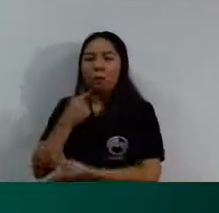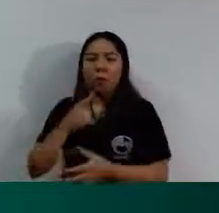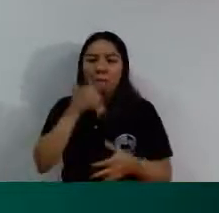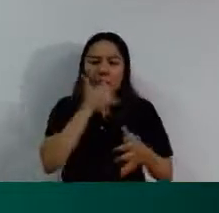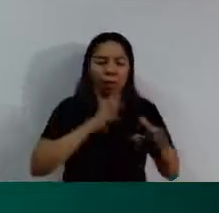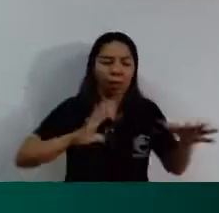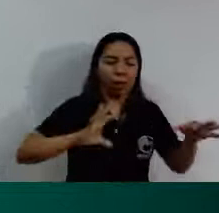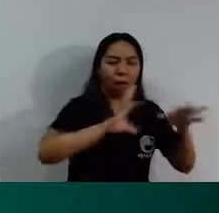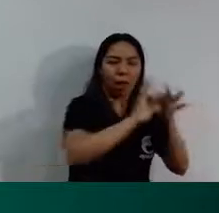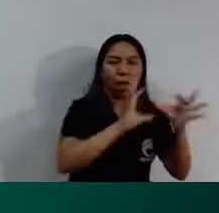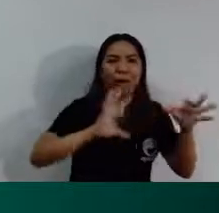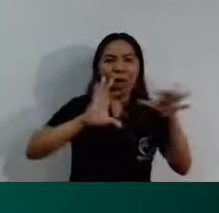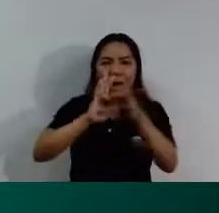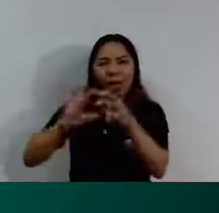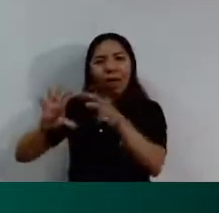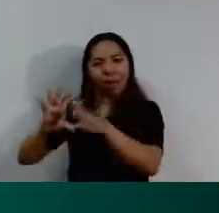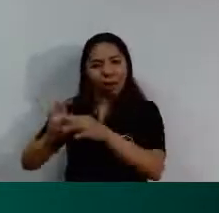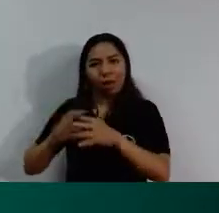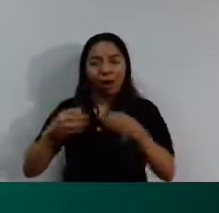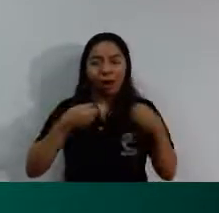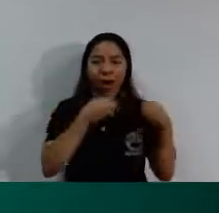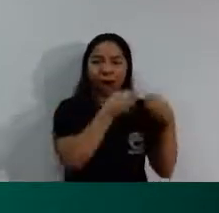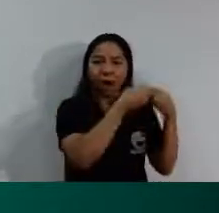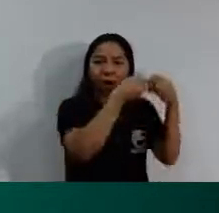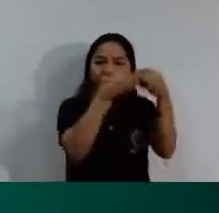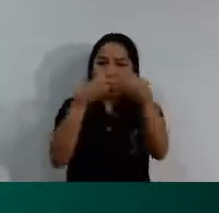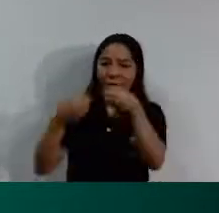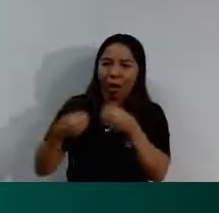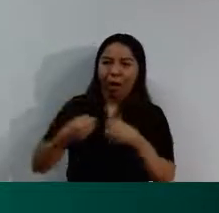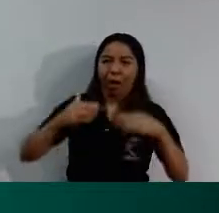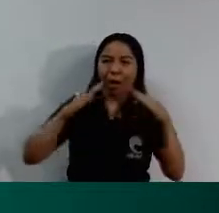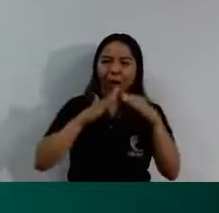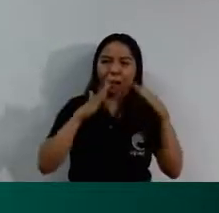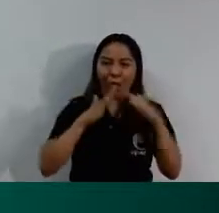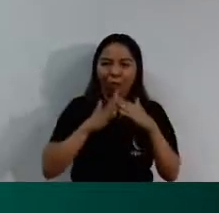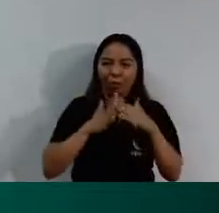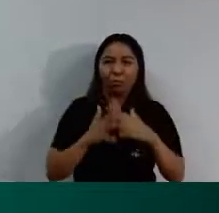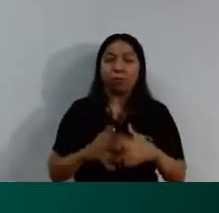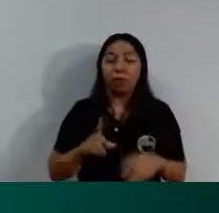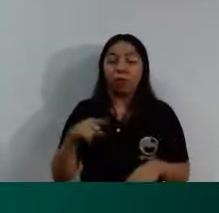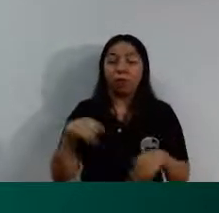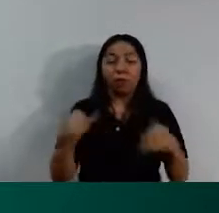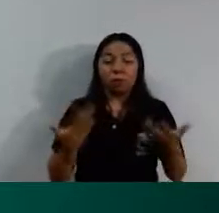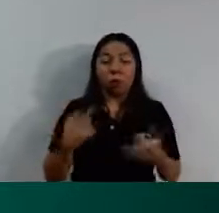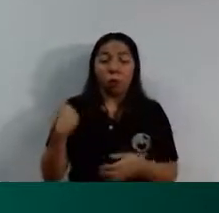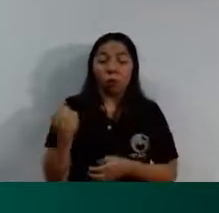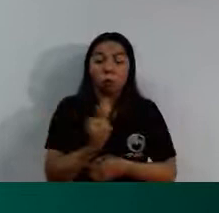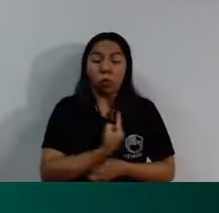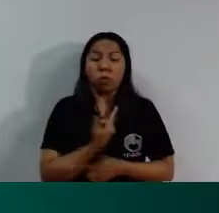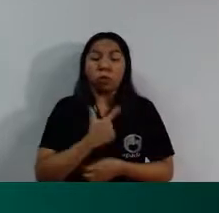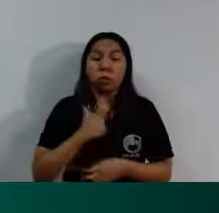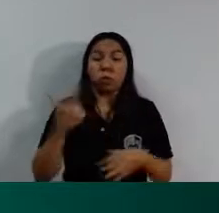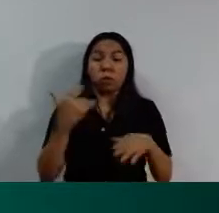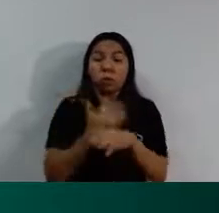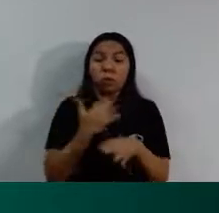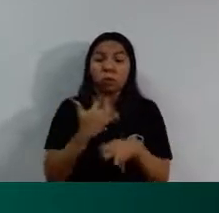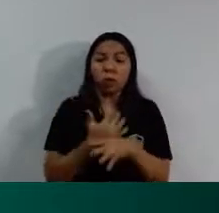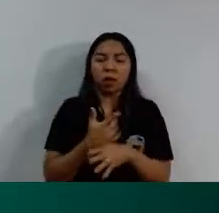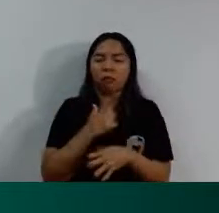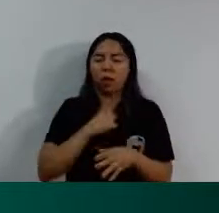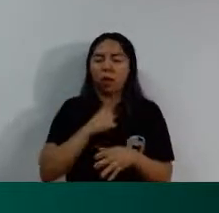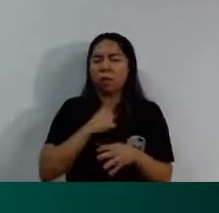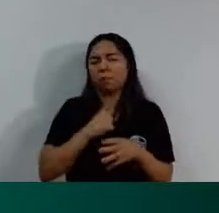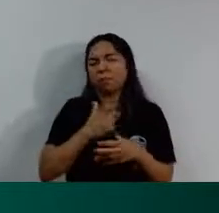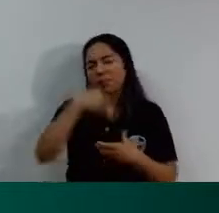tá todo mundo ligado aqui e todo morando pertinho né tudo Morando bem Pertinho então e a gente tem uma cidade aí que